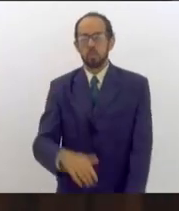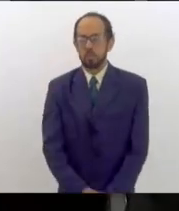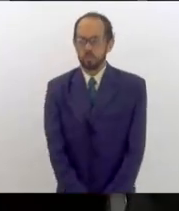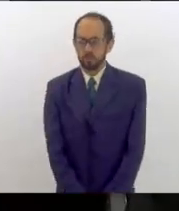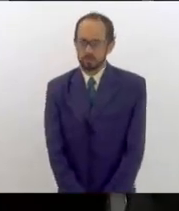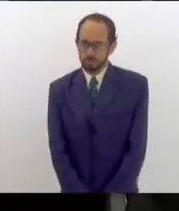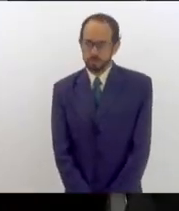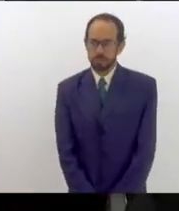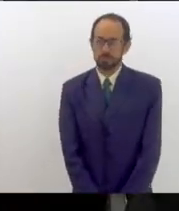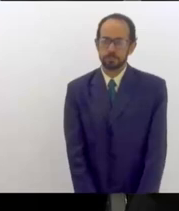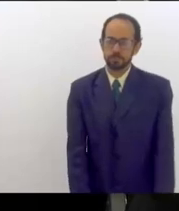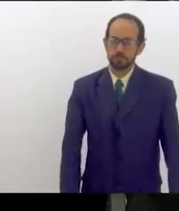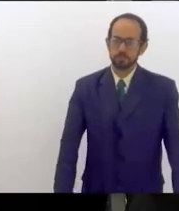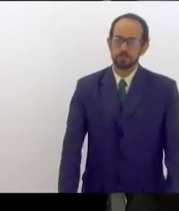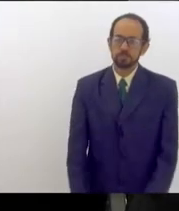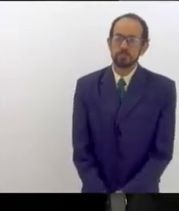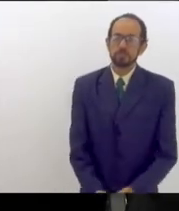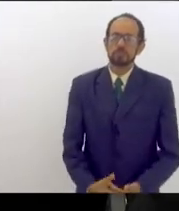Rocha